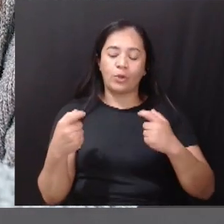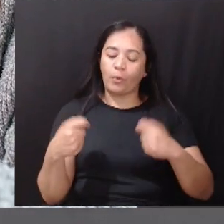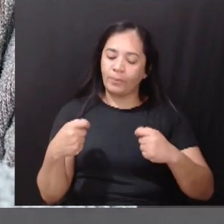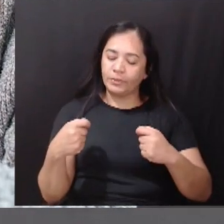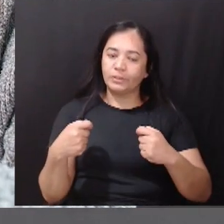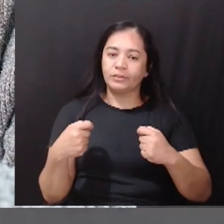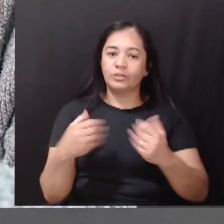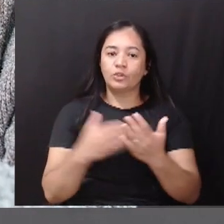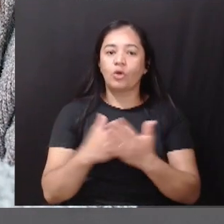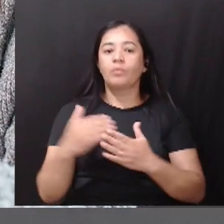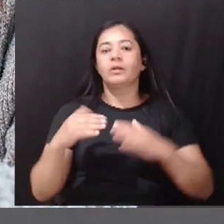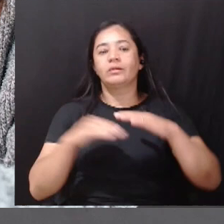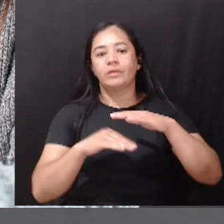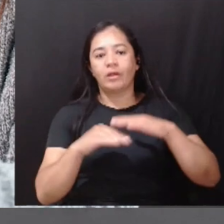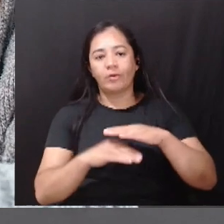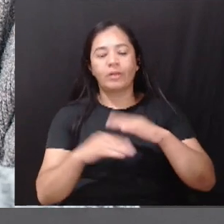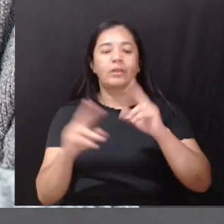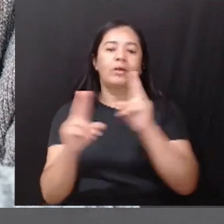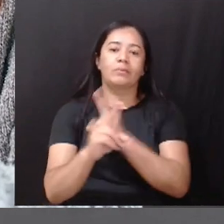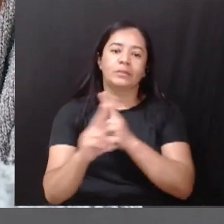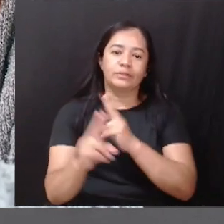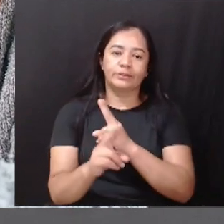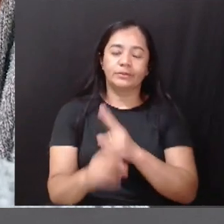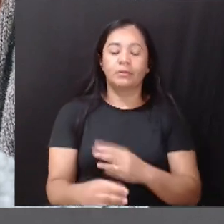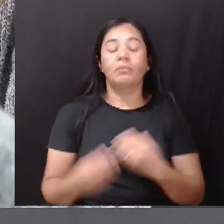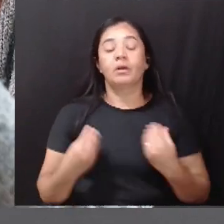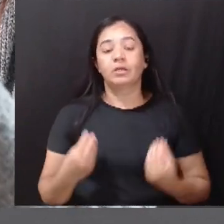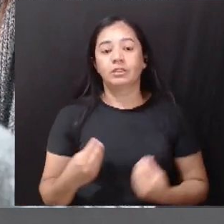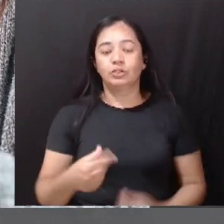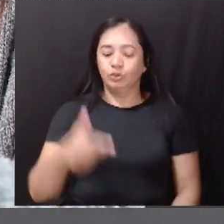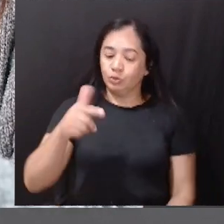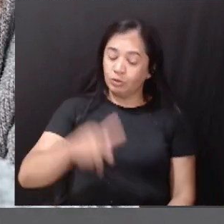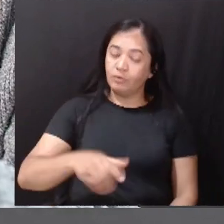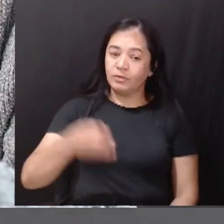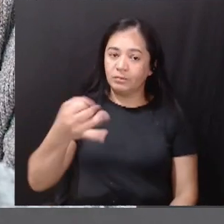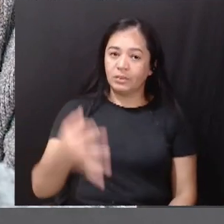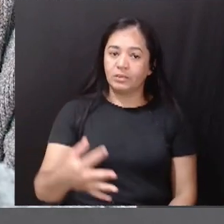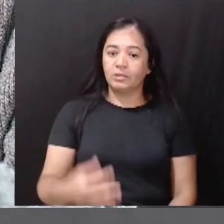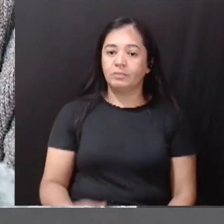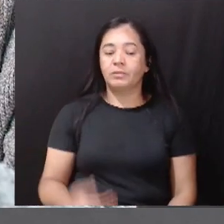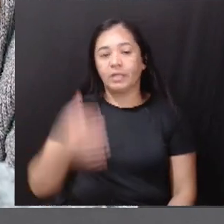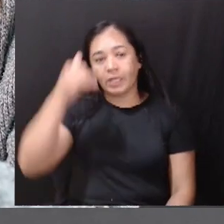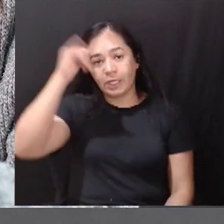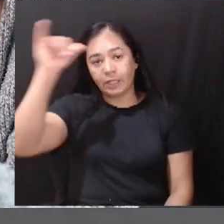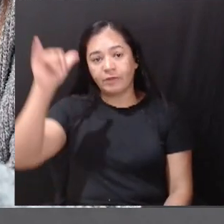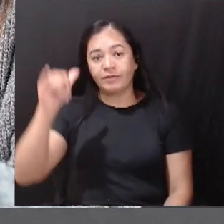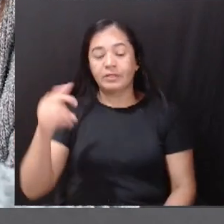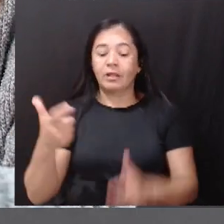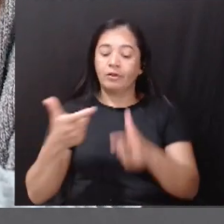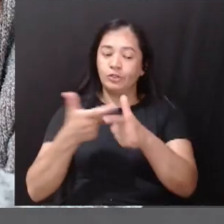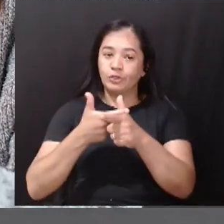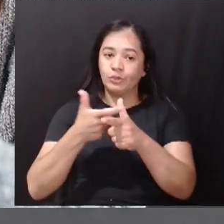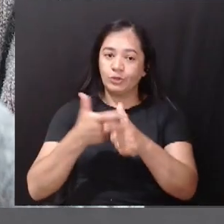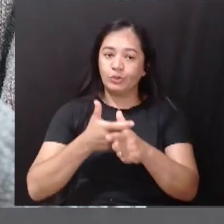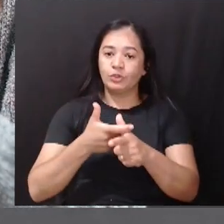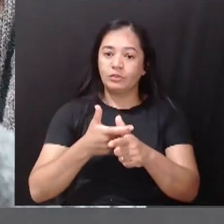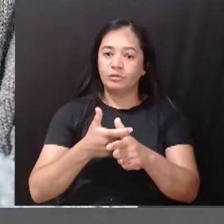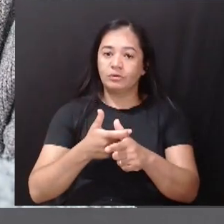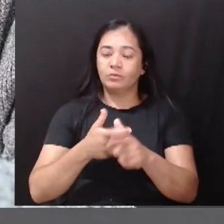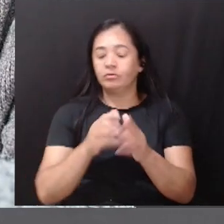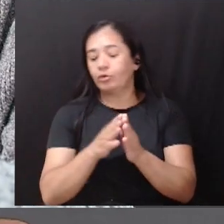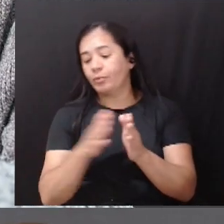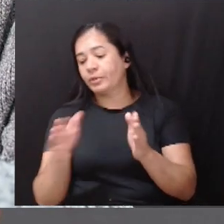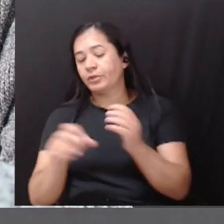minha reserva de emergência para que, novamente, eu não acabe acarretando em dívidas durante o restante do